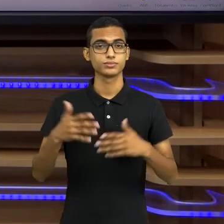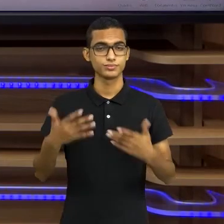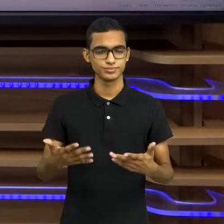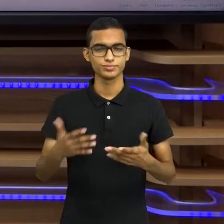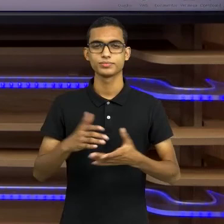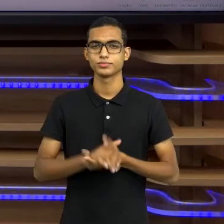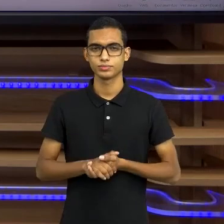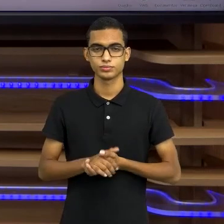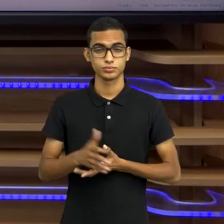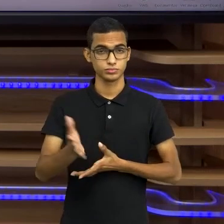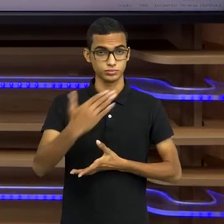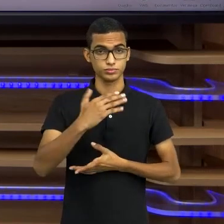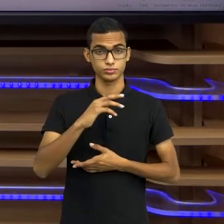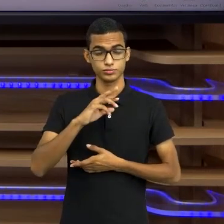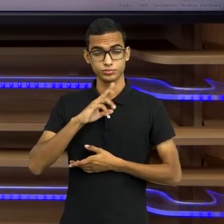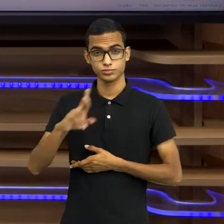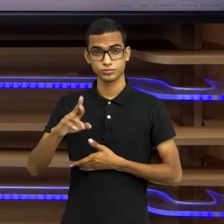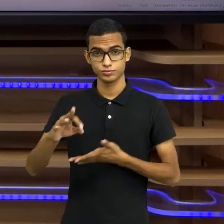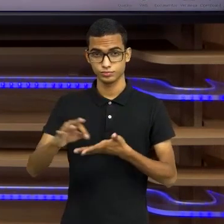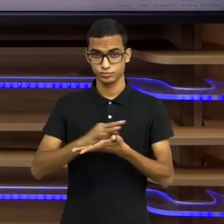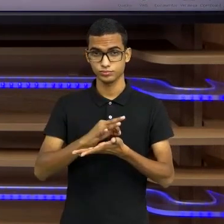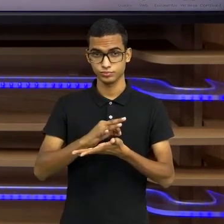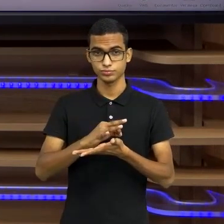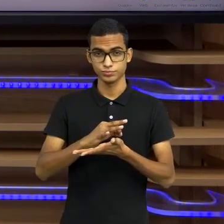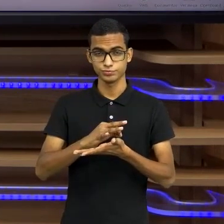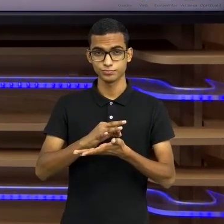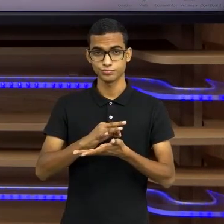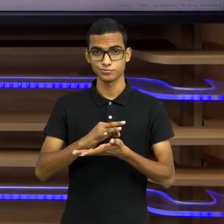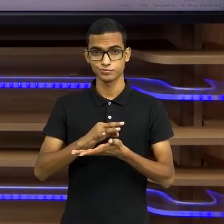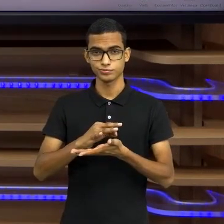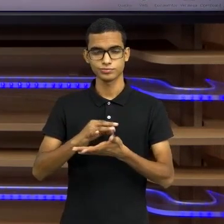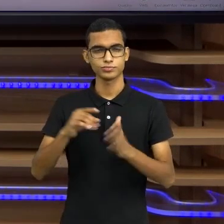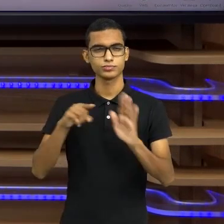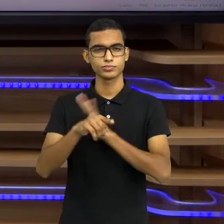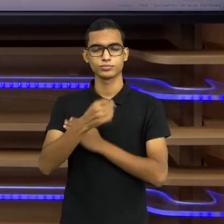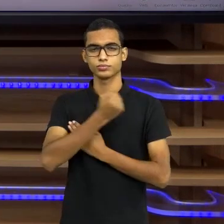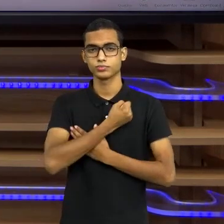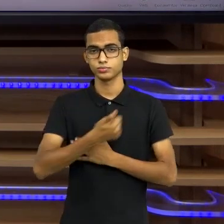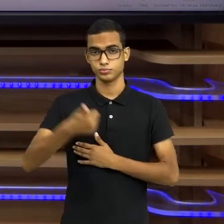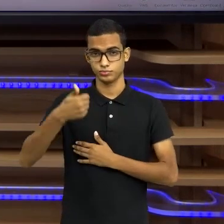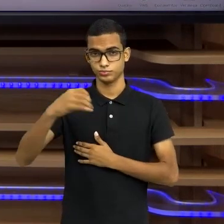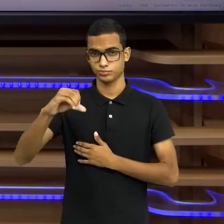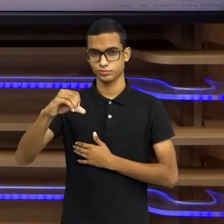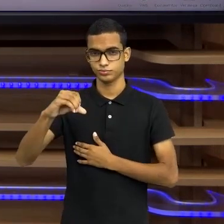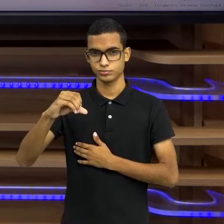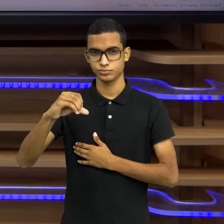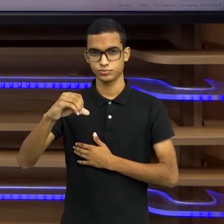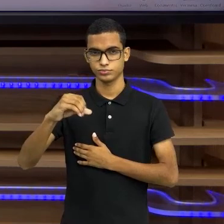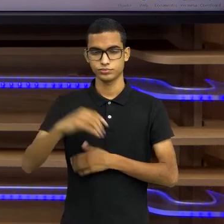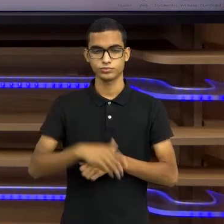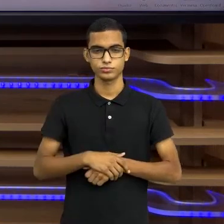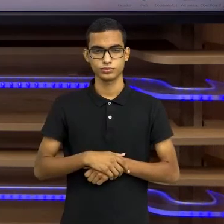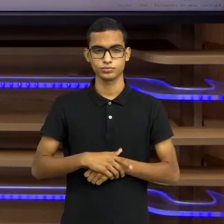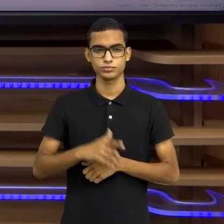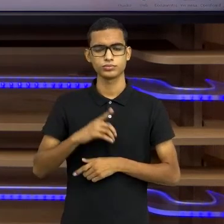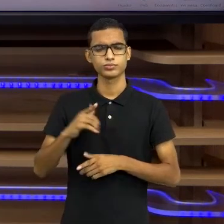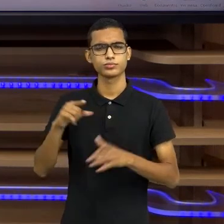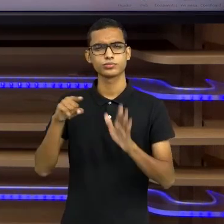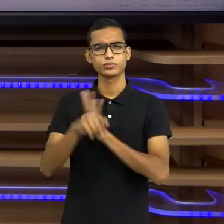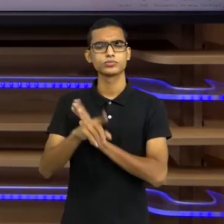Muito bem, vamos então para a correção da questão 19, não é isso? As questões estão tratando da